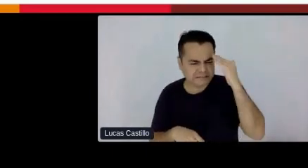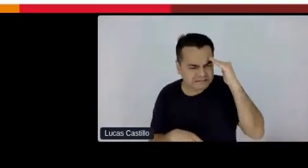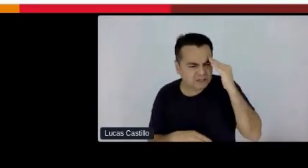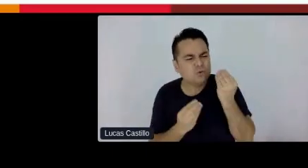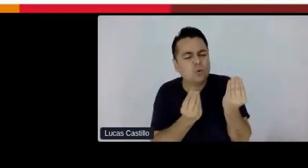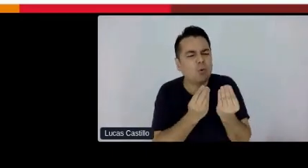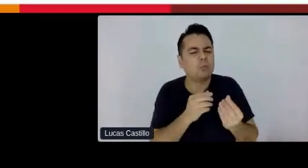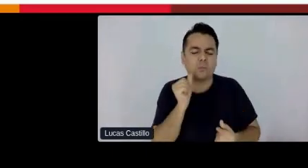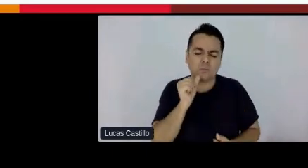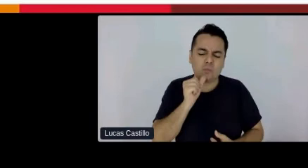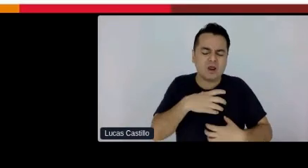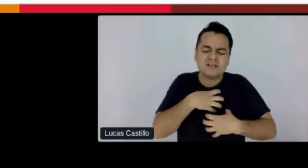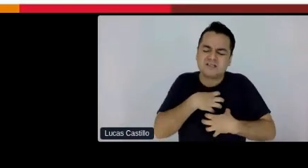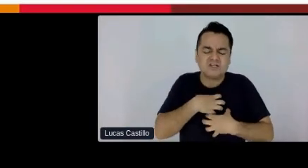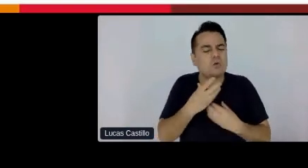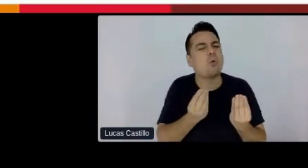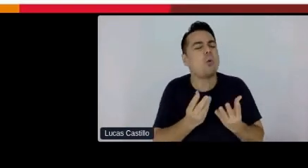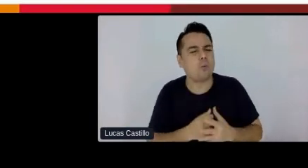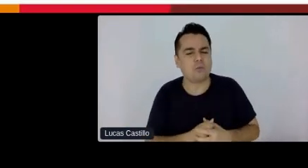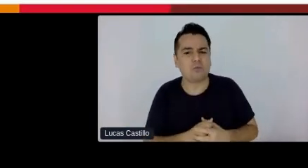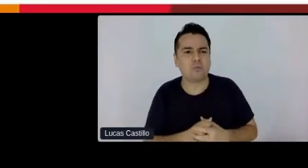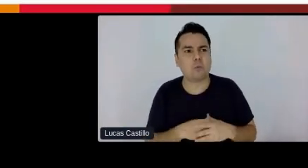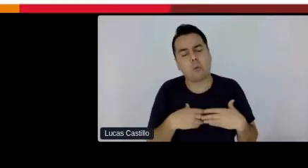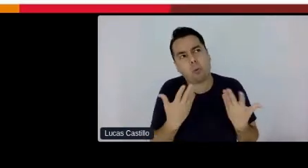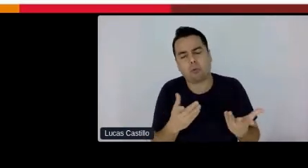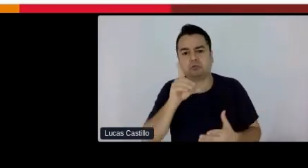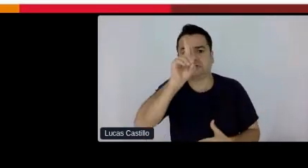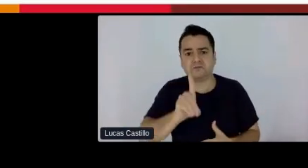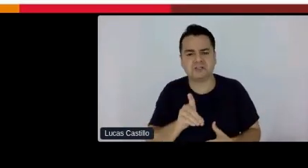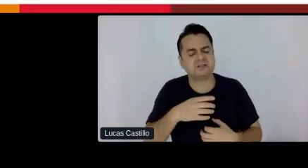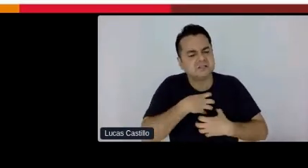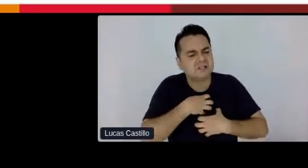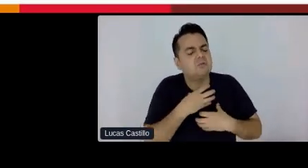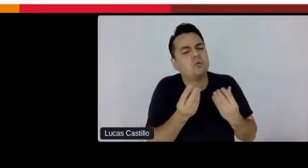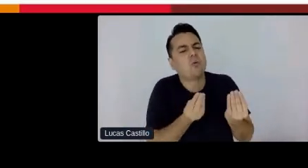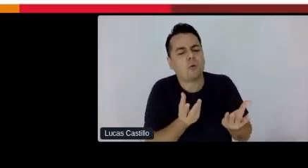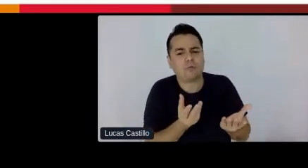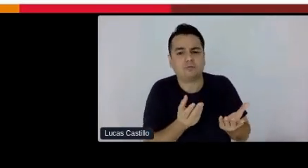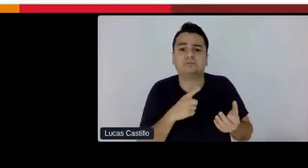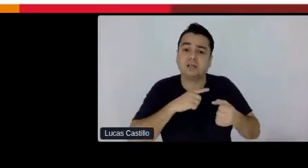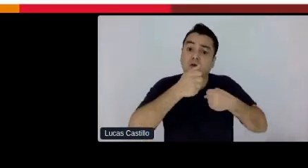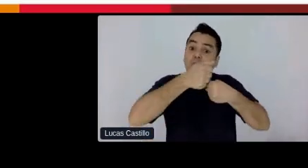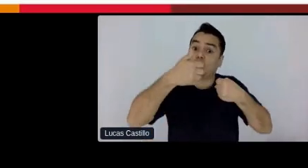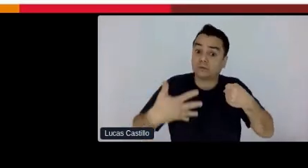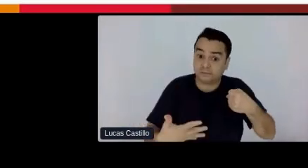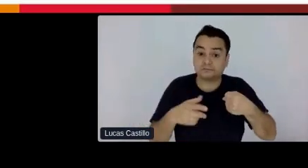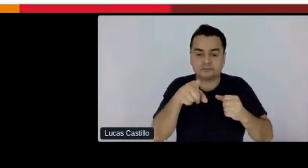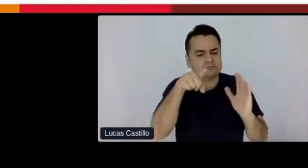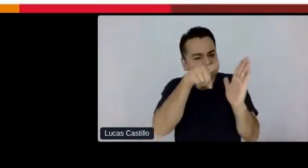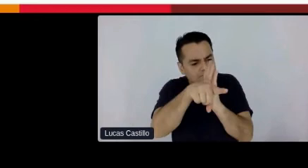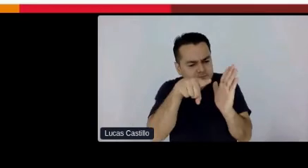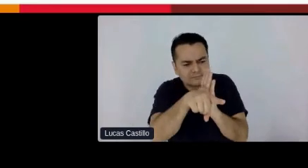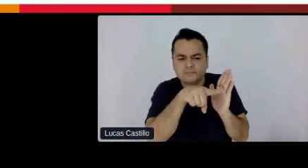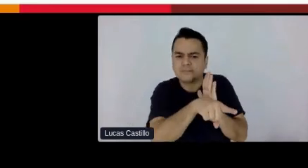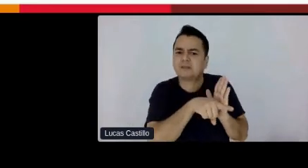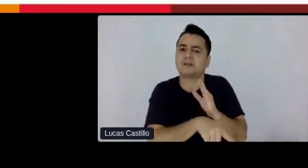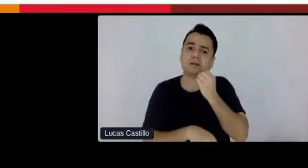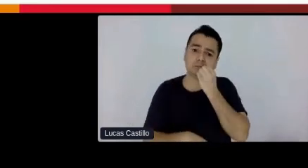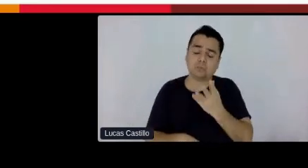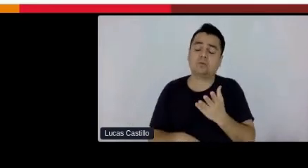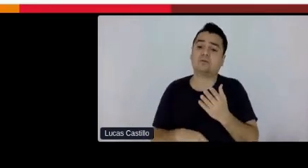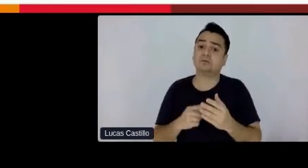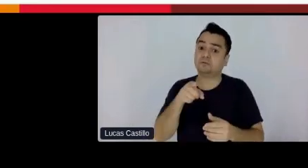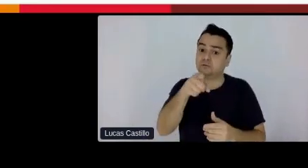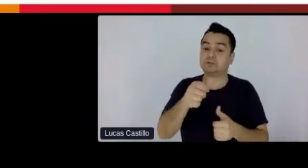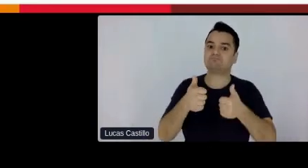se sente, como quer ser tratada, como gostaria, né, que tivesse aparecendo conteúdo referente a esse assunto. Então, é uma forma positiva